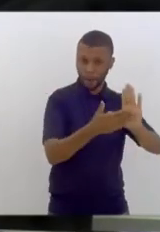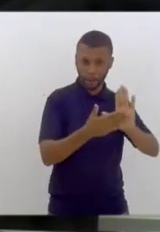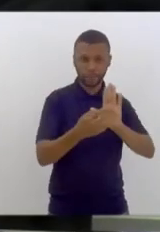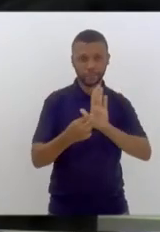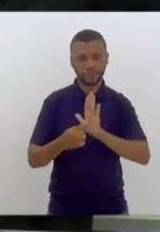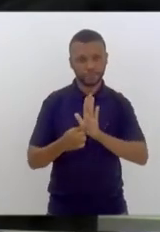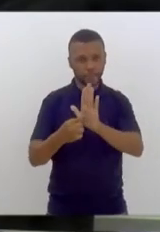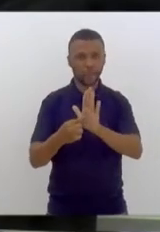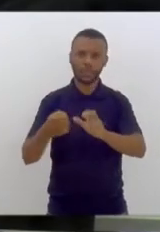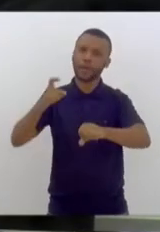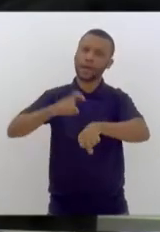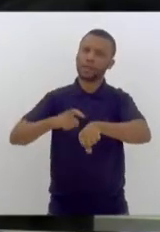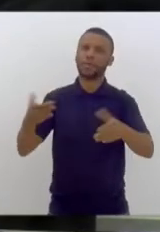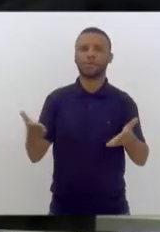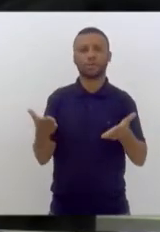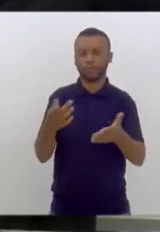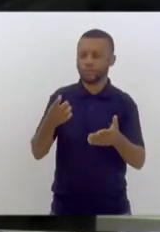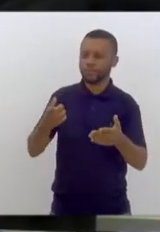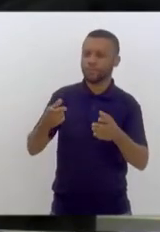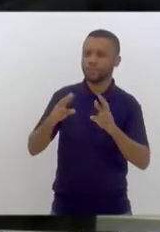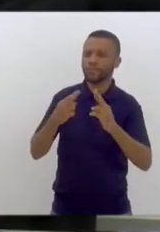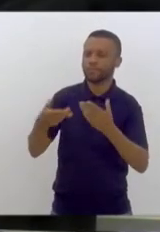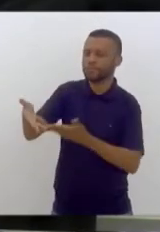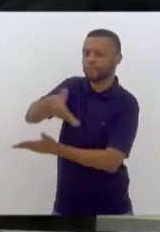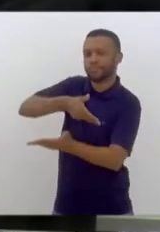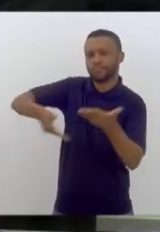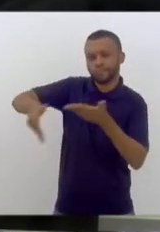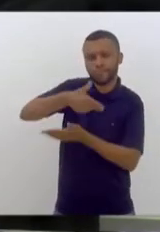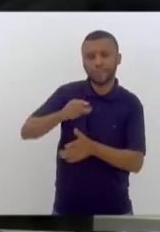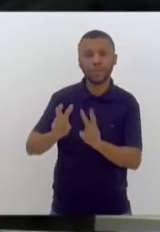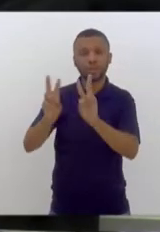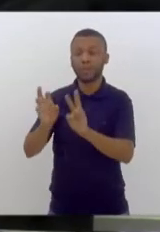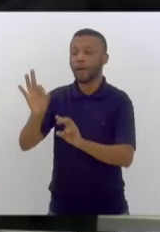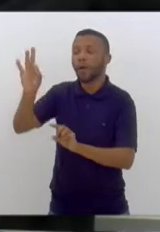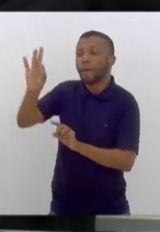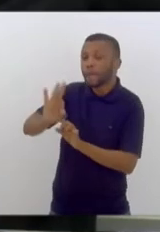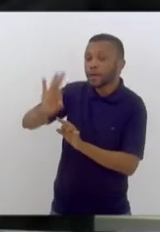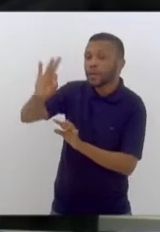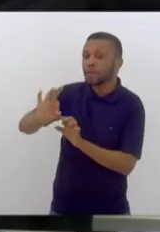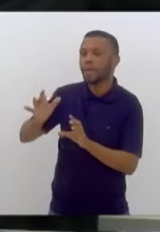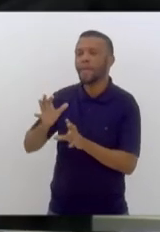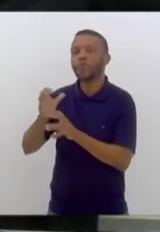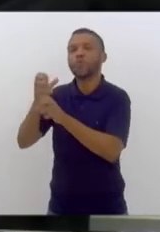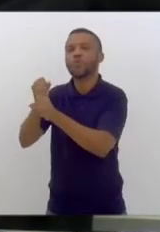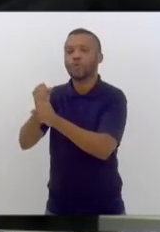momento em relação aos percentuais